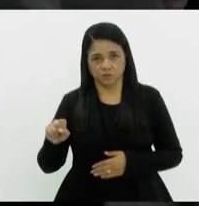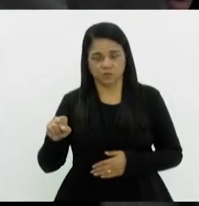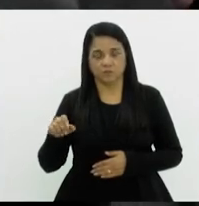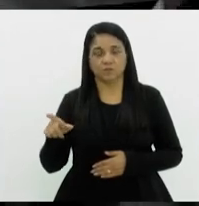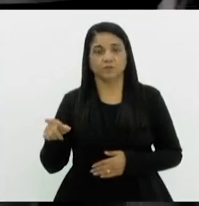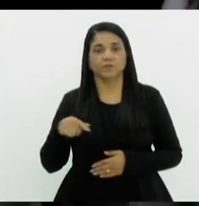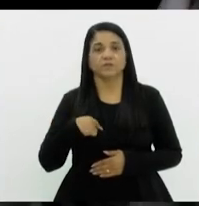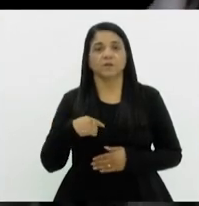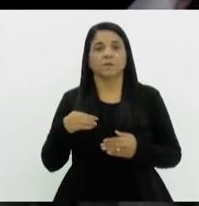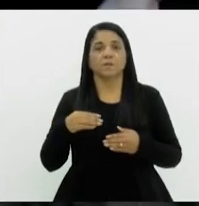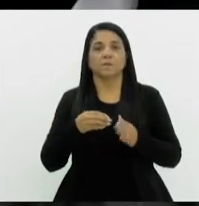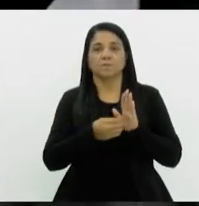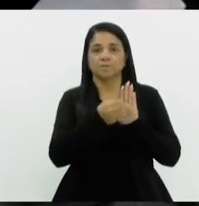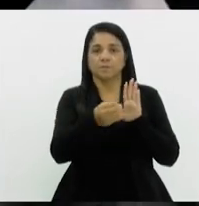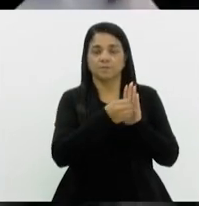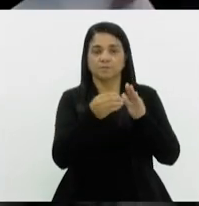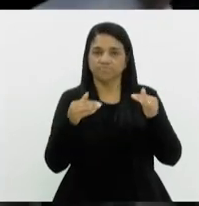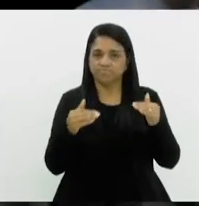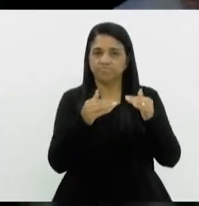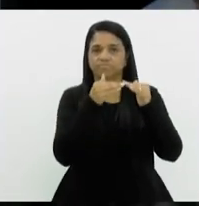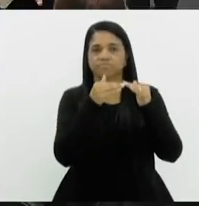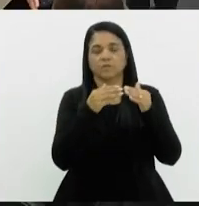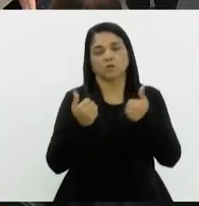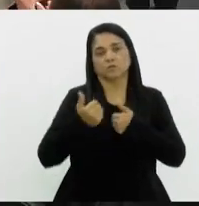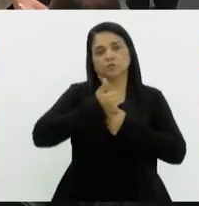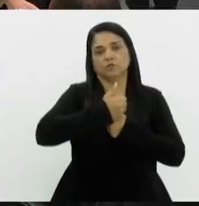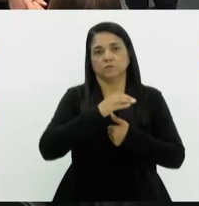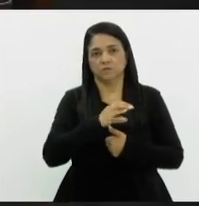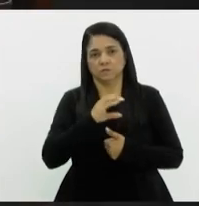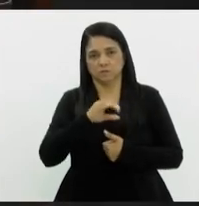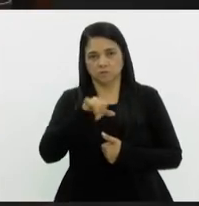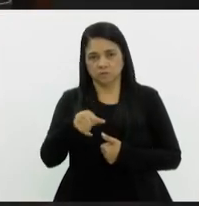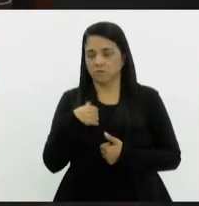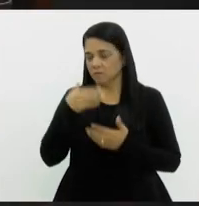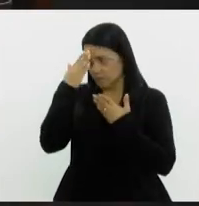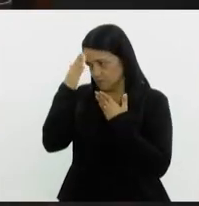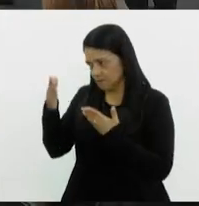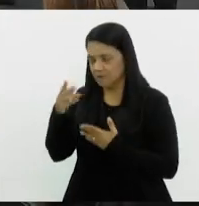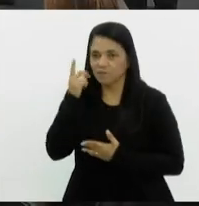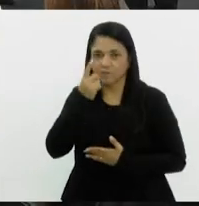presidente, parecer favorável ao substitutivo da CCJ. Obrigada, Vinícius.